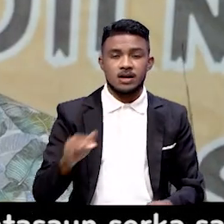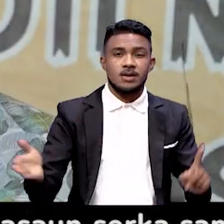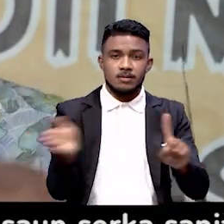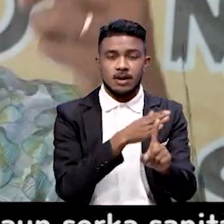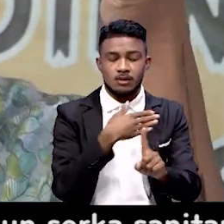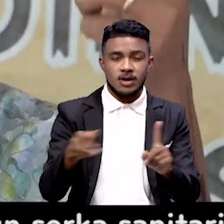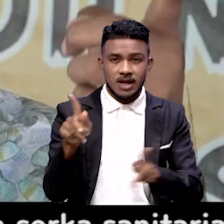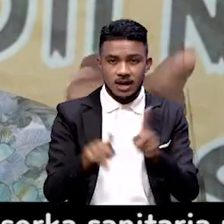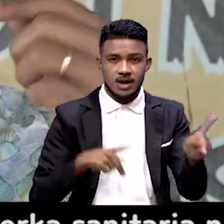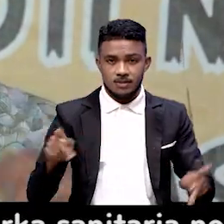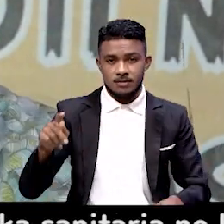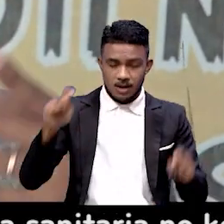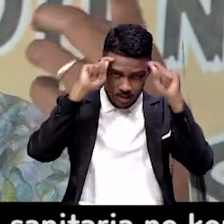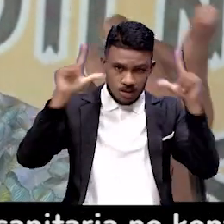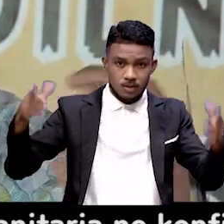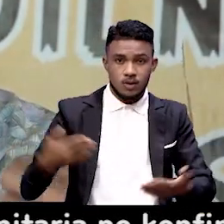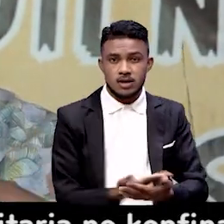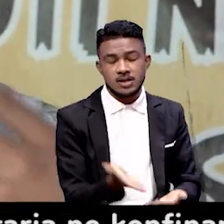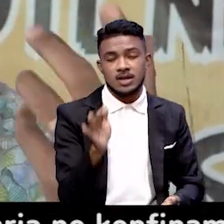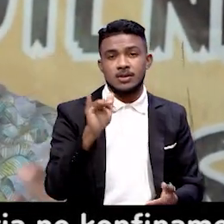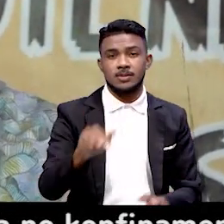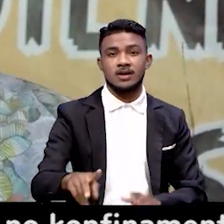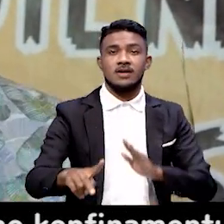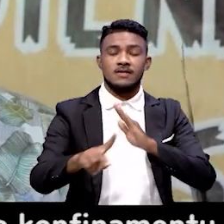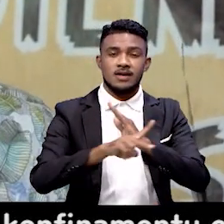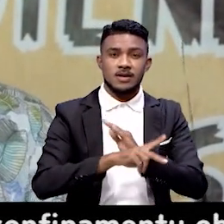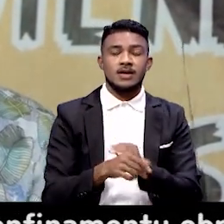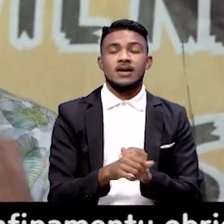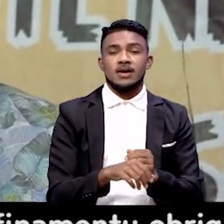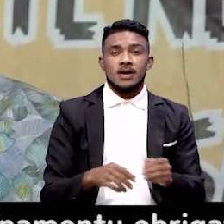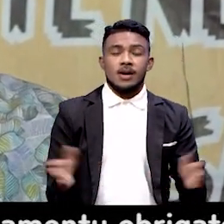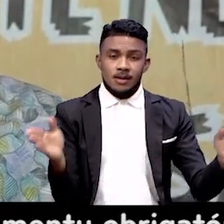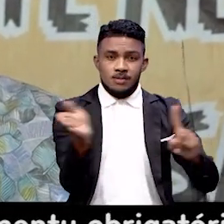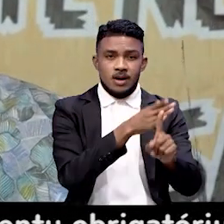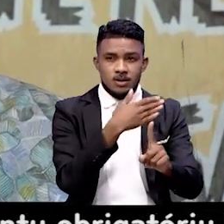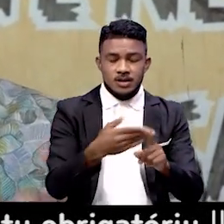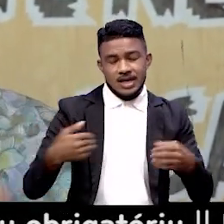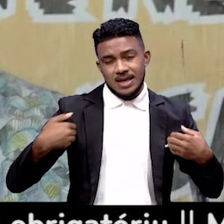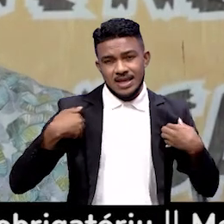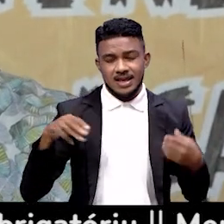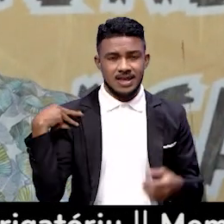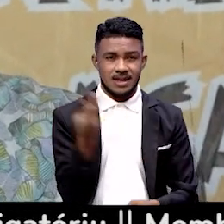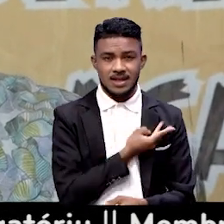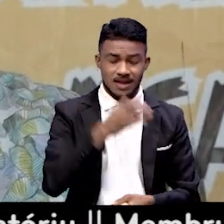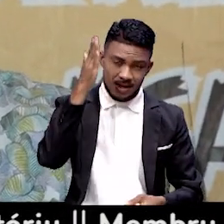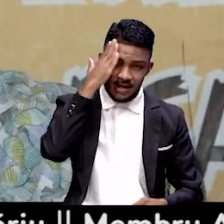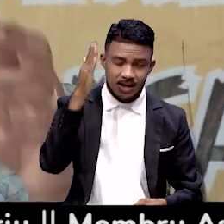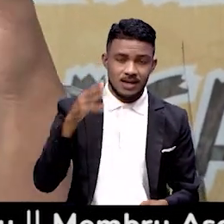Timor, sir nebe mak heta agresau na mos Timor, ita kuye semal. Tamne mak ita diang